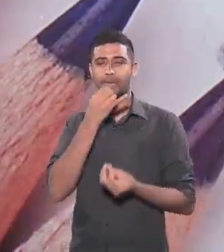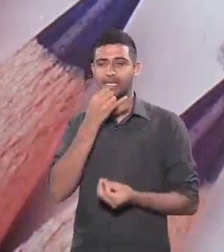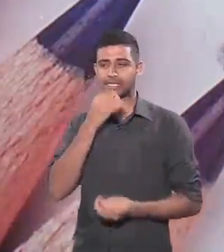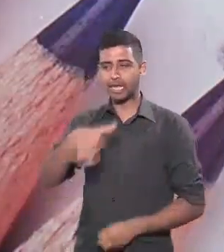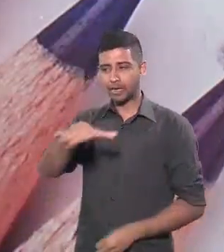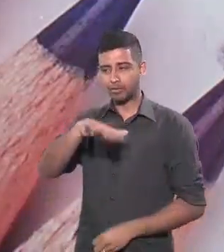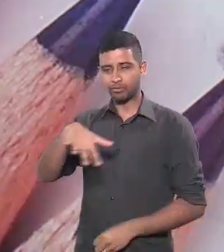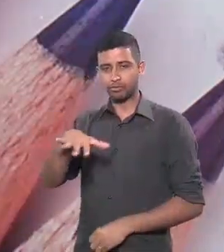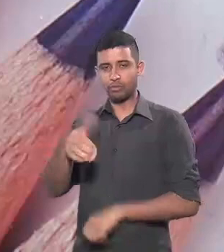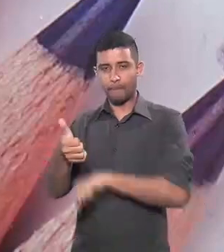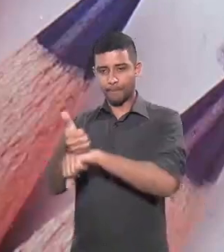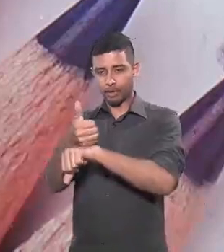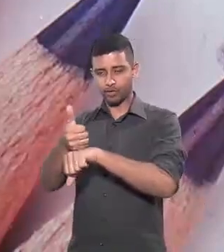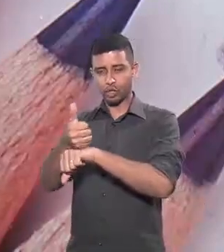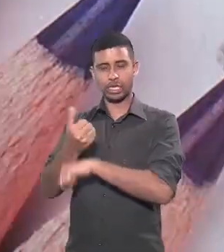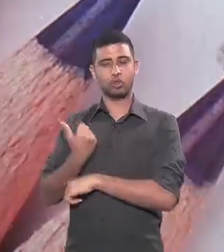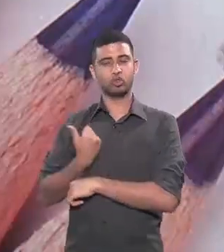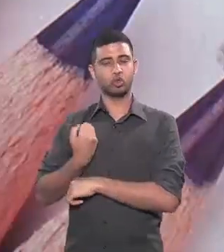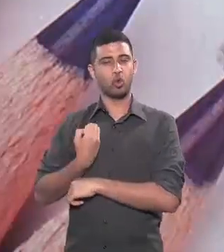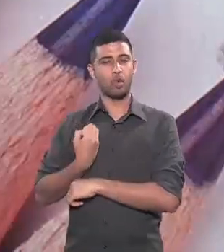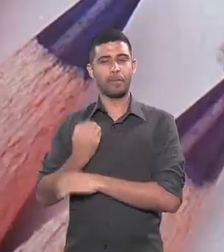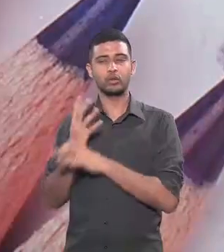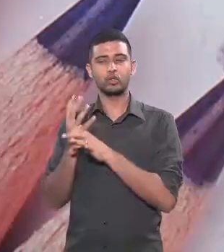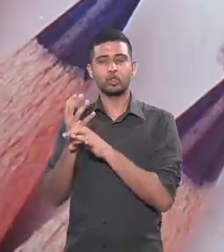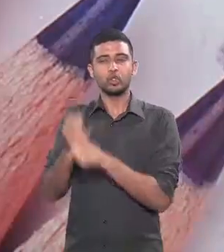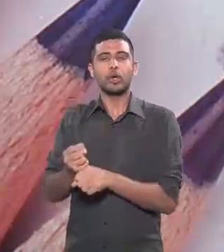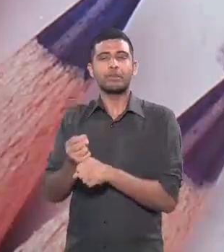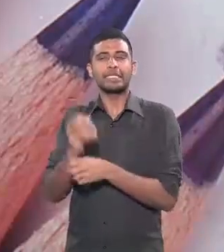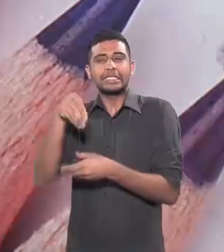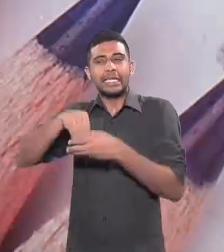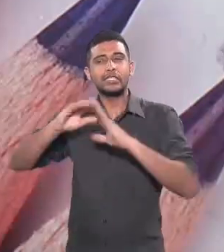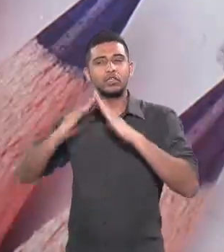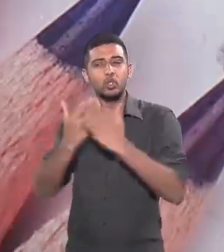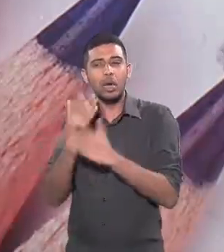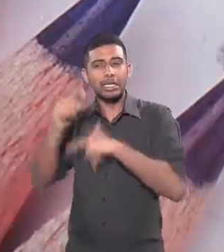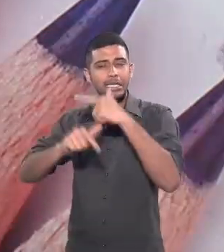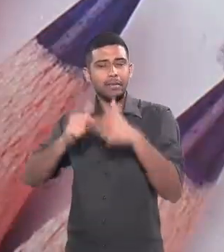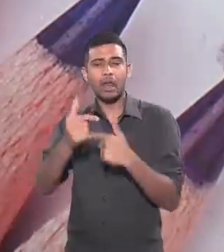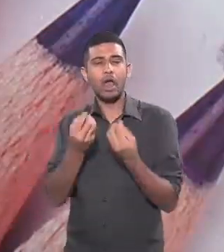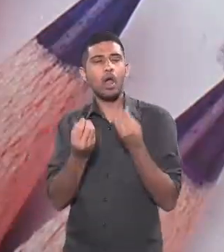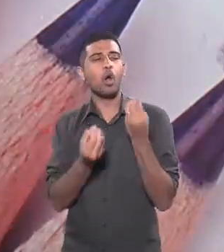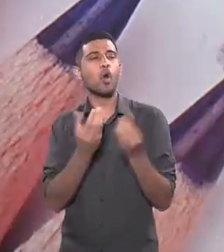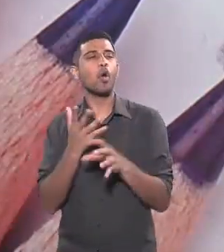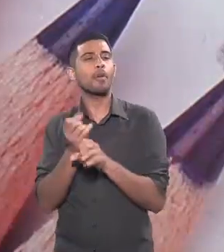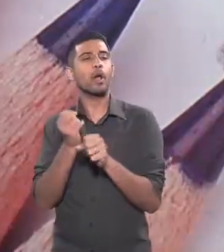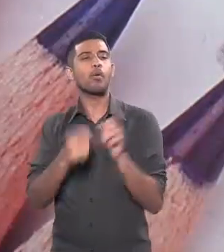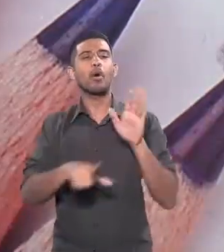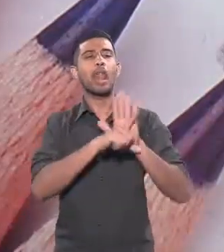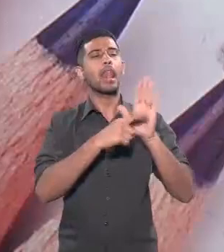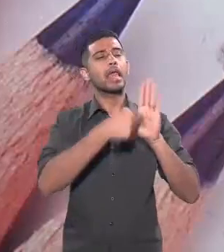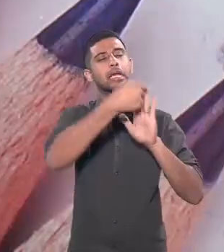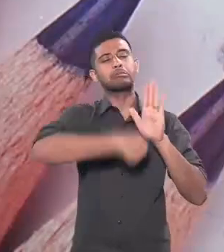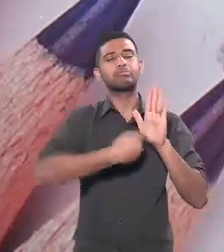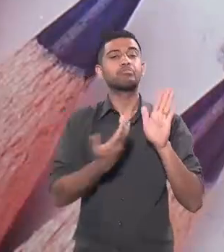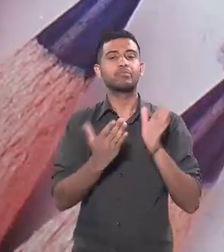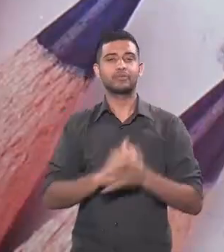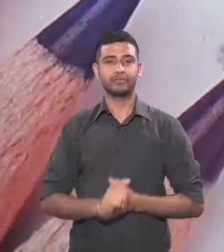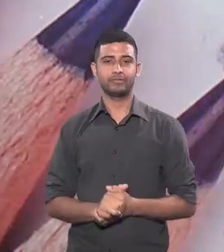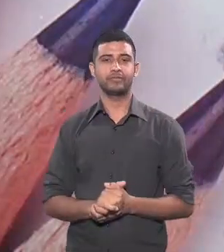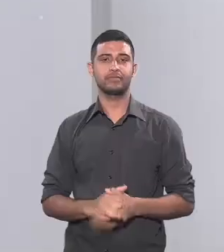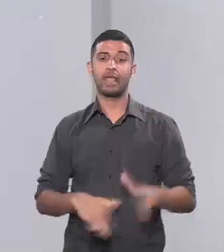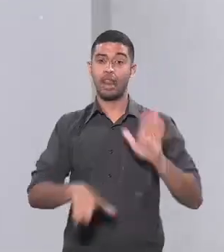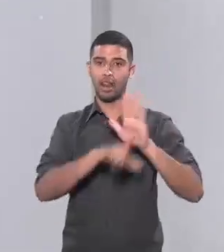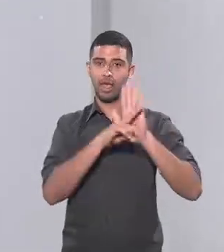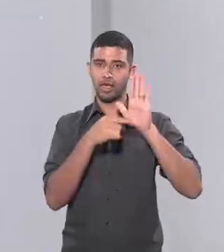é que é calculado o número de profissionais que vão atuar em determinada escola? Como é que se calcula isso? O que a lei prevê?